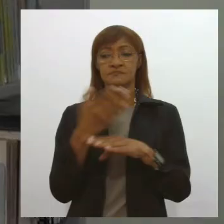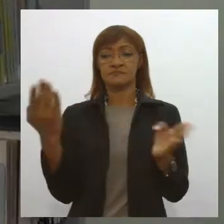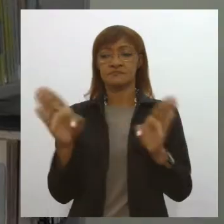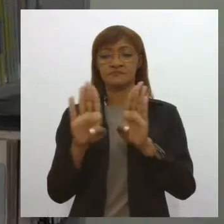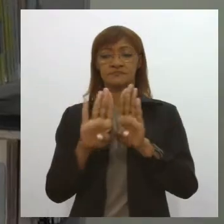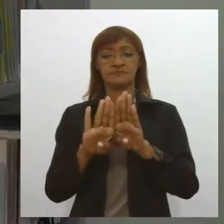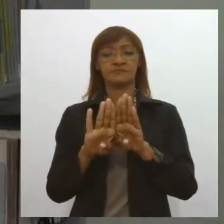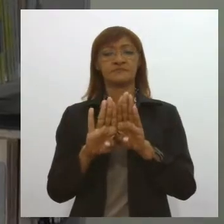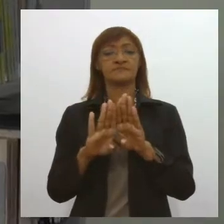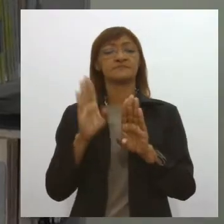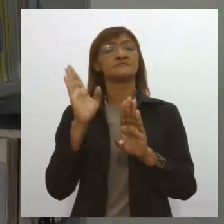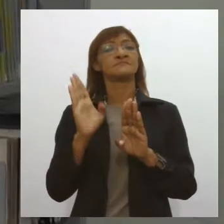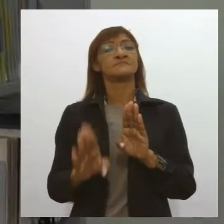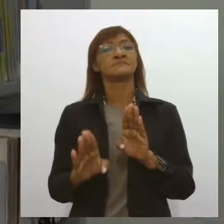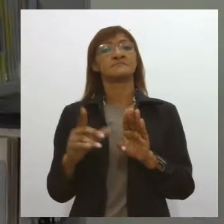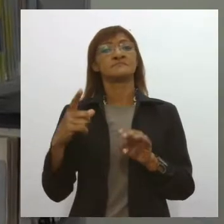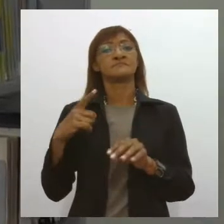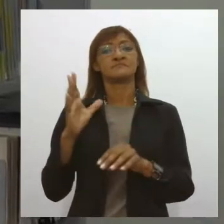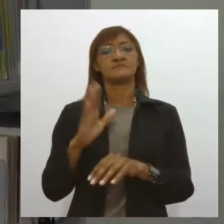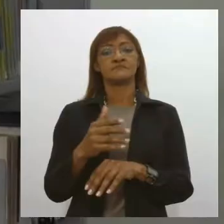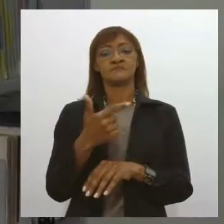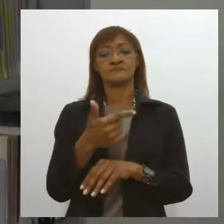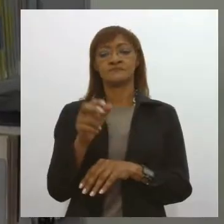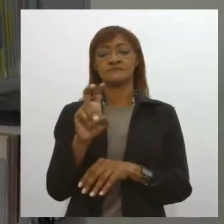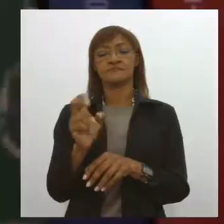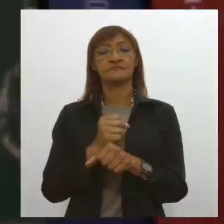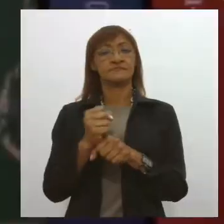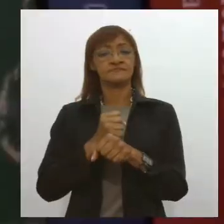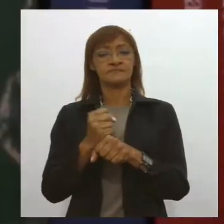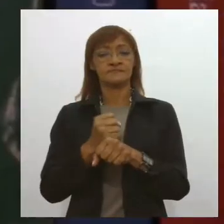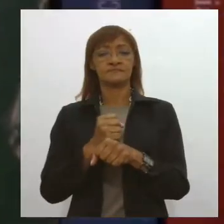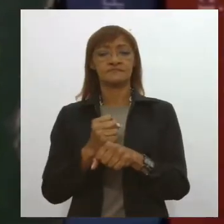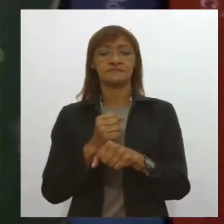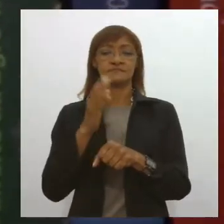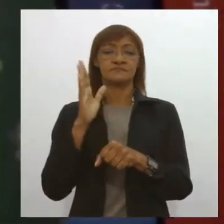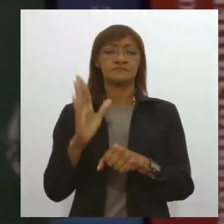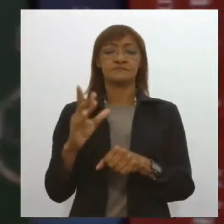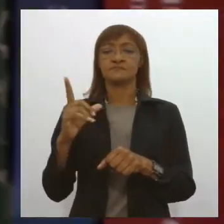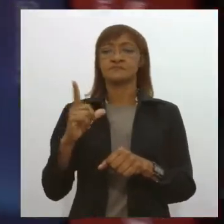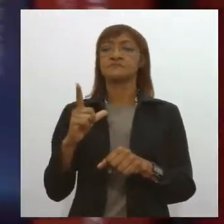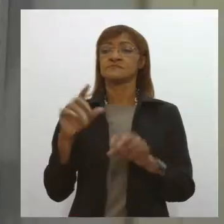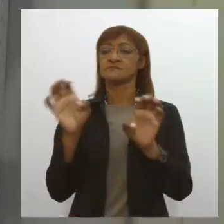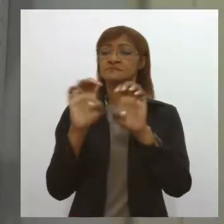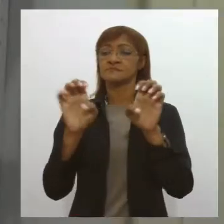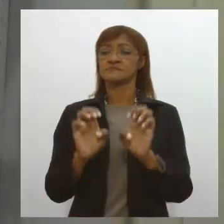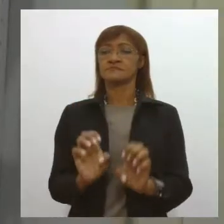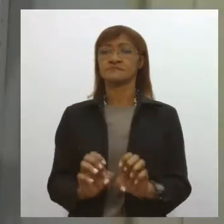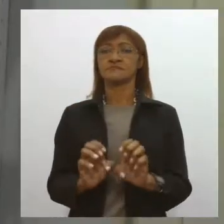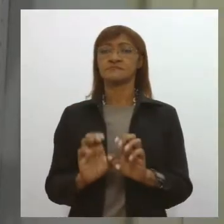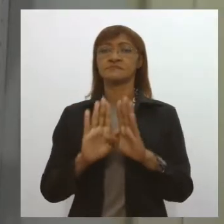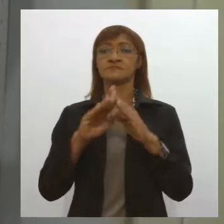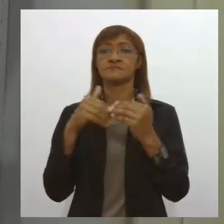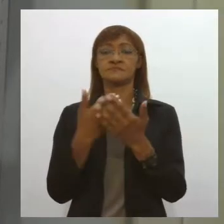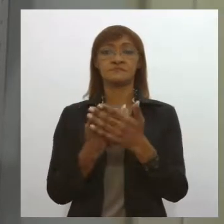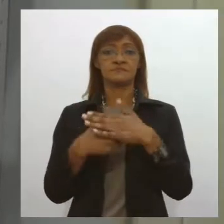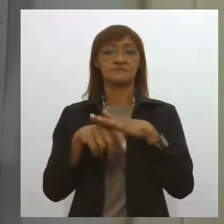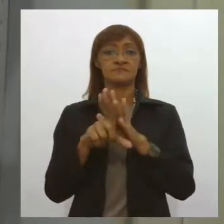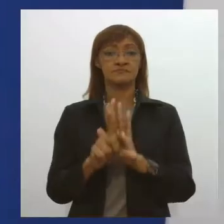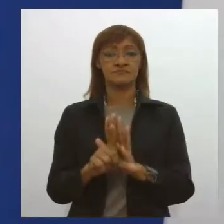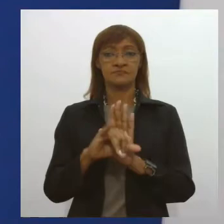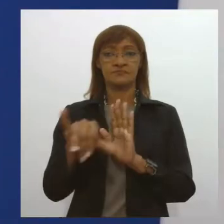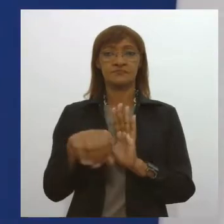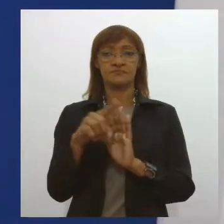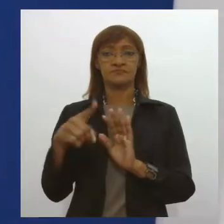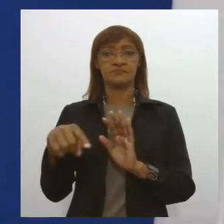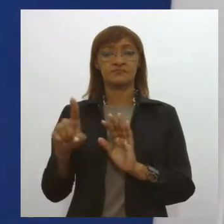da Alese existe há aproximadamente 25 anos e foi incorporada à estrutura da Escola do Legislativo João de Seixas